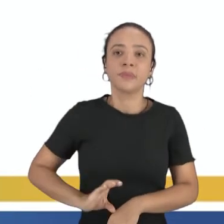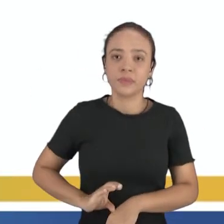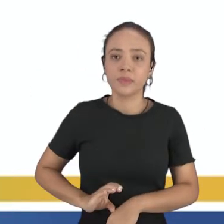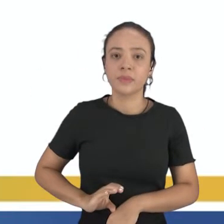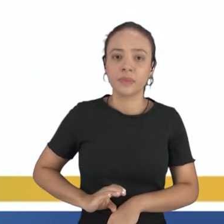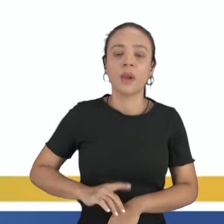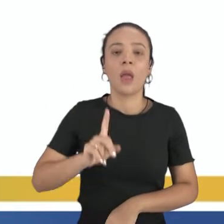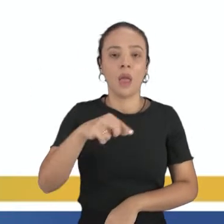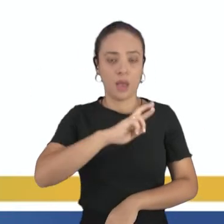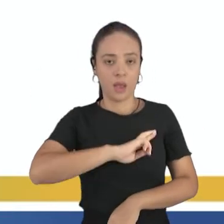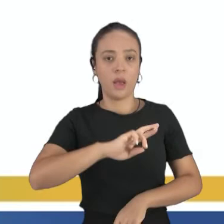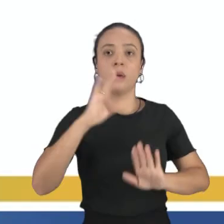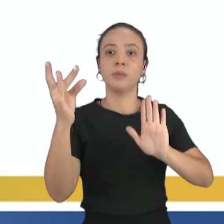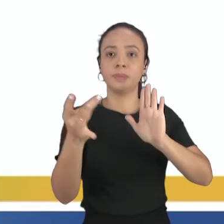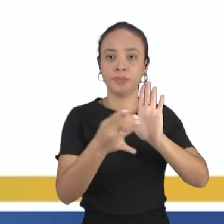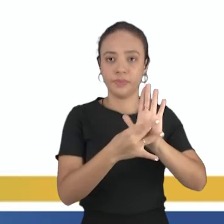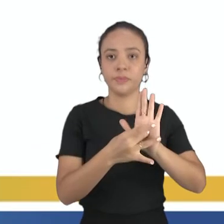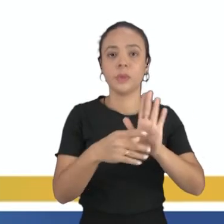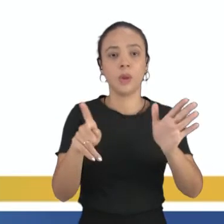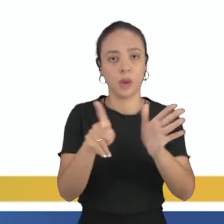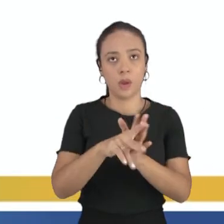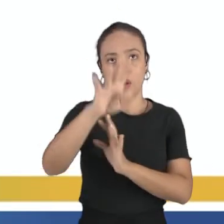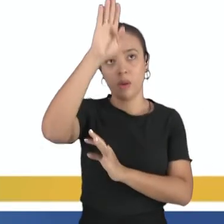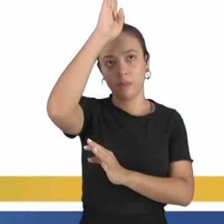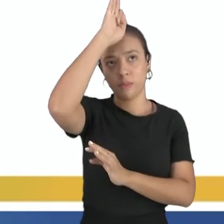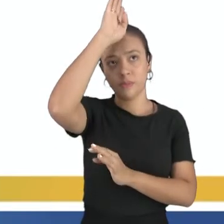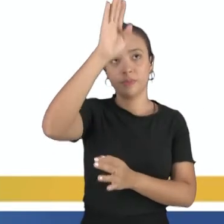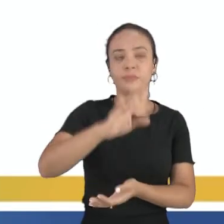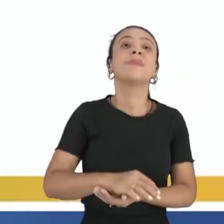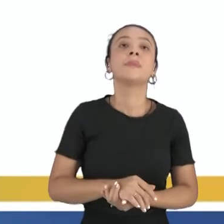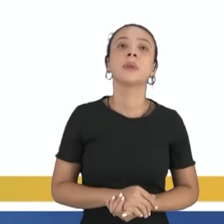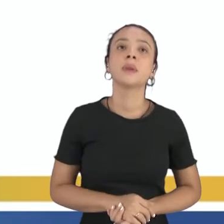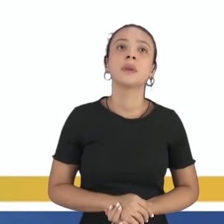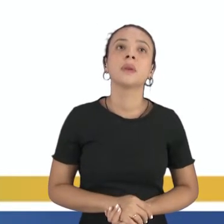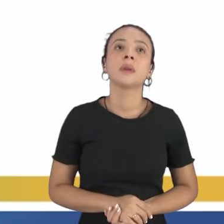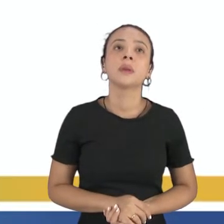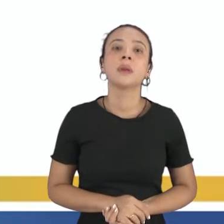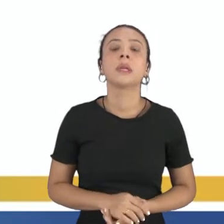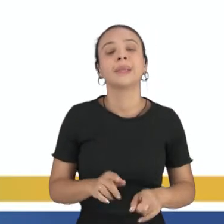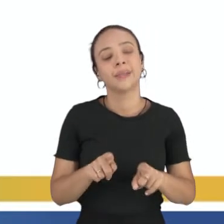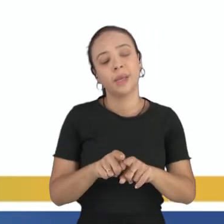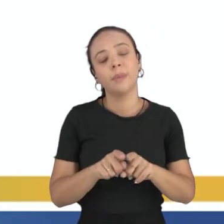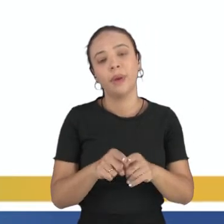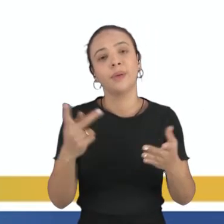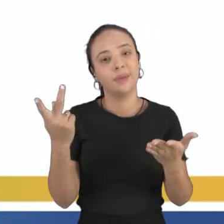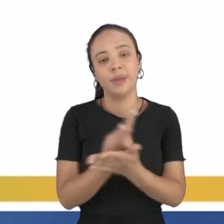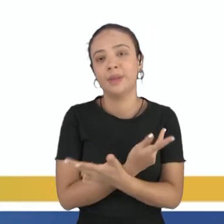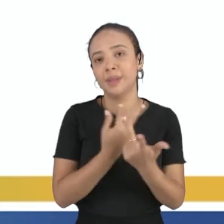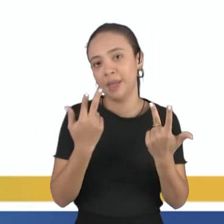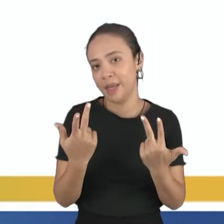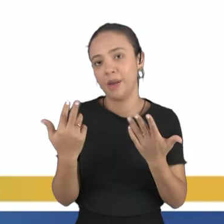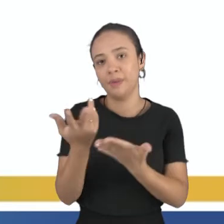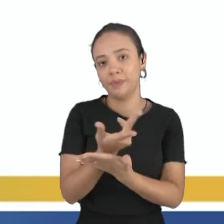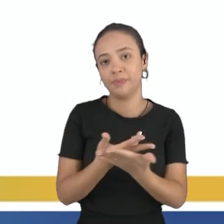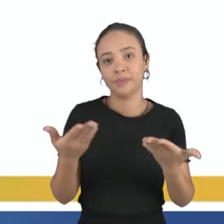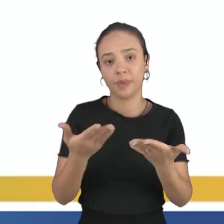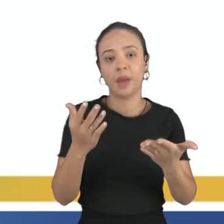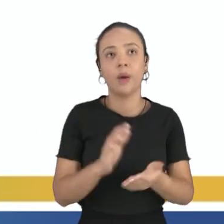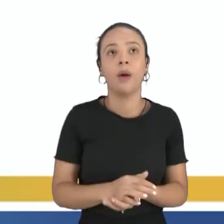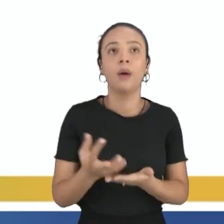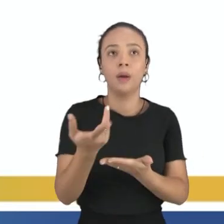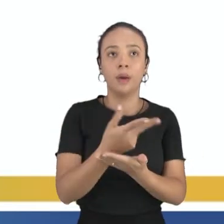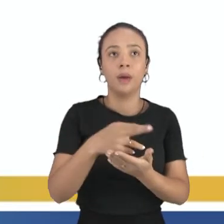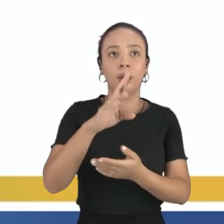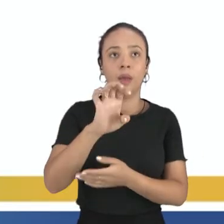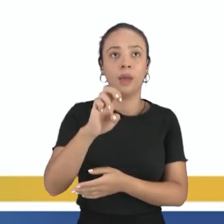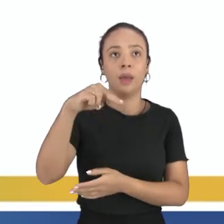como religião oficial de Roma. Isso reflete na arte, com certeza. Aí nós vamos saltar para a arte renascentista